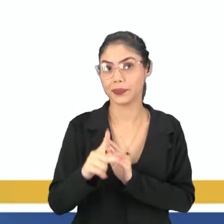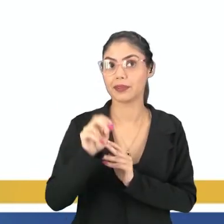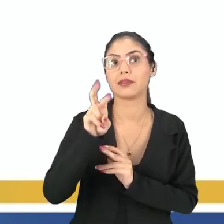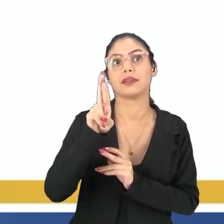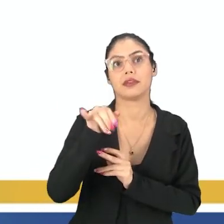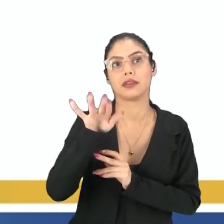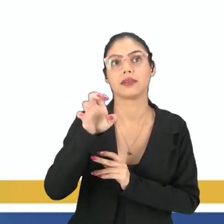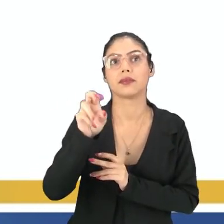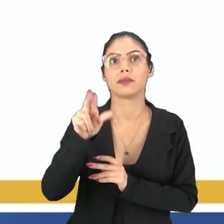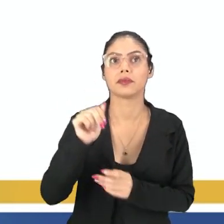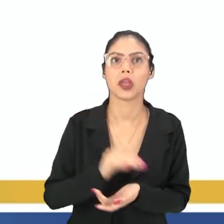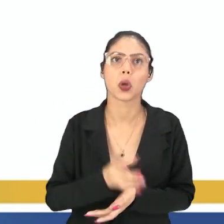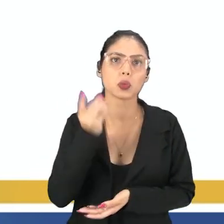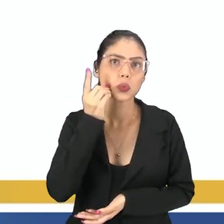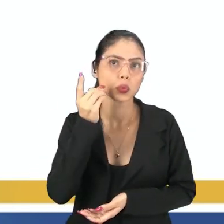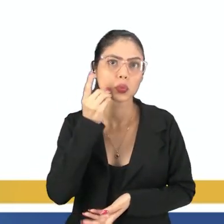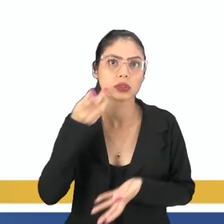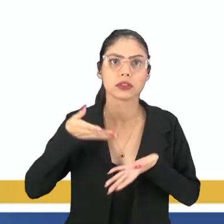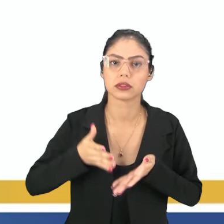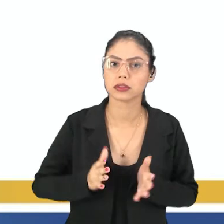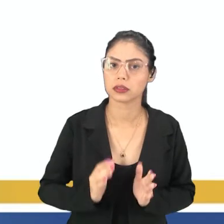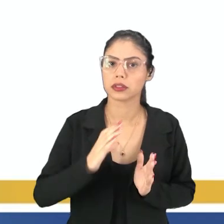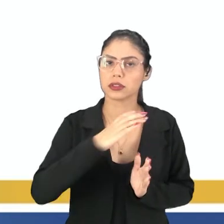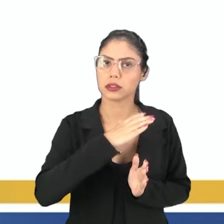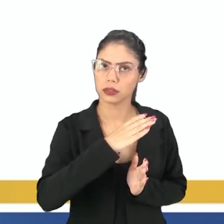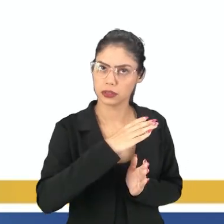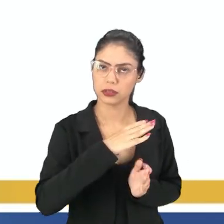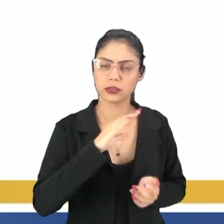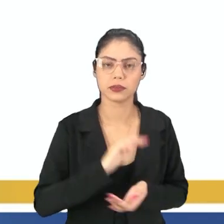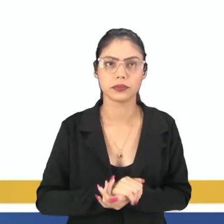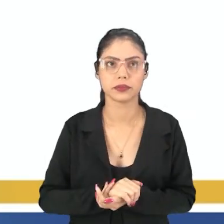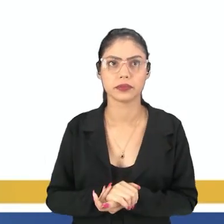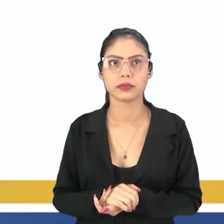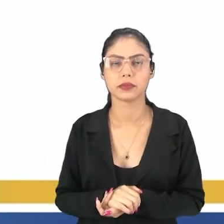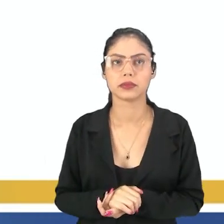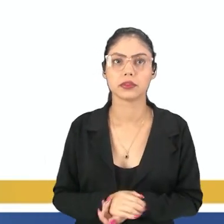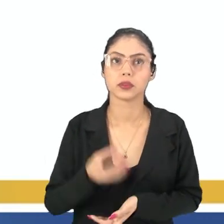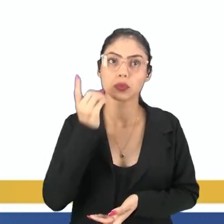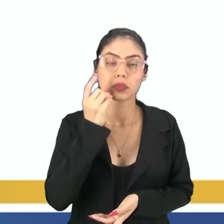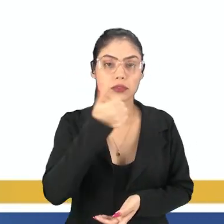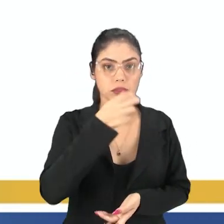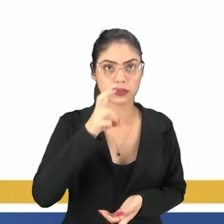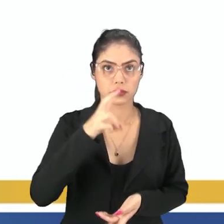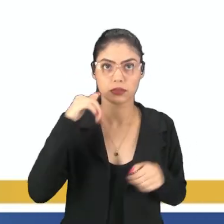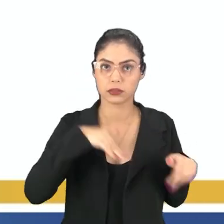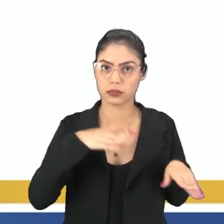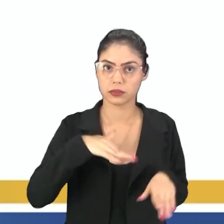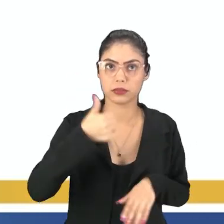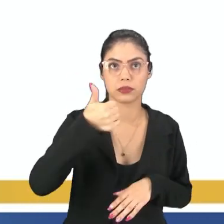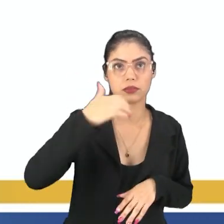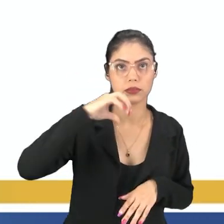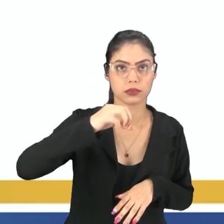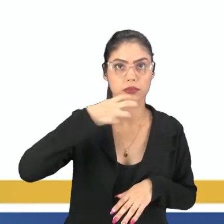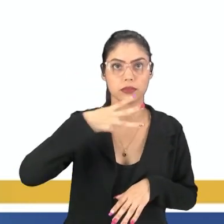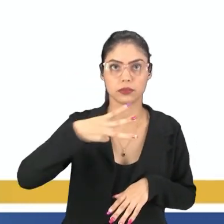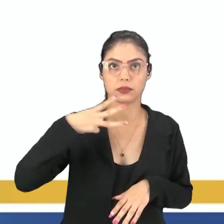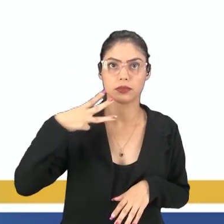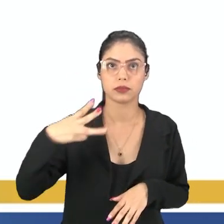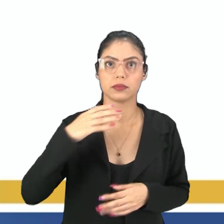né? Qual a data e a cidade de nascimento de Rubens Alves? No dia 15 de setembro